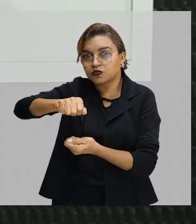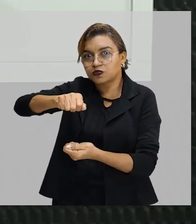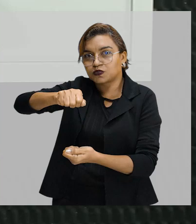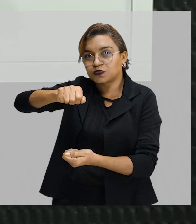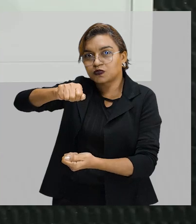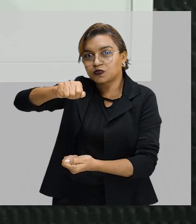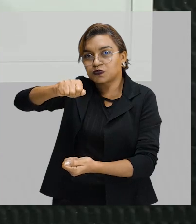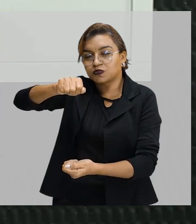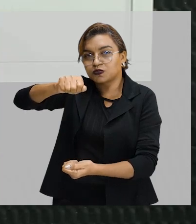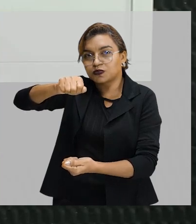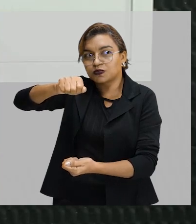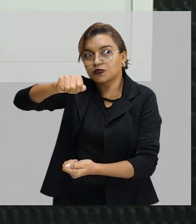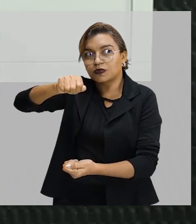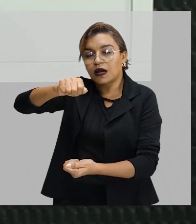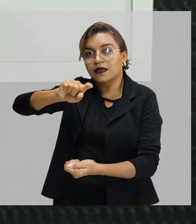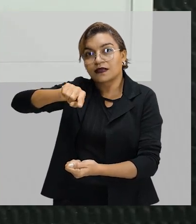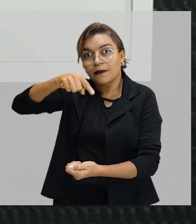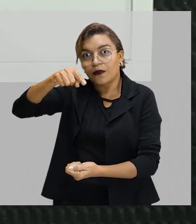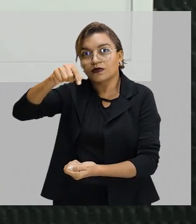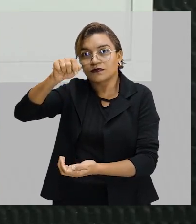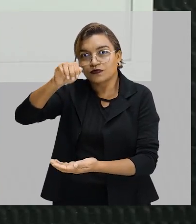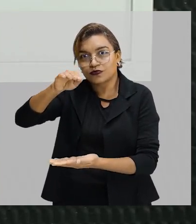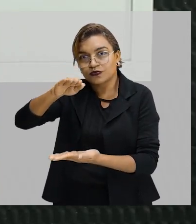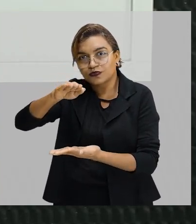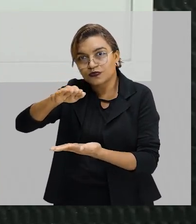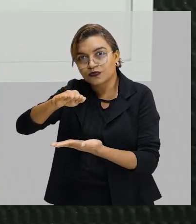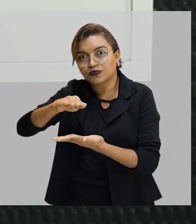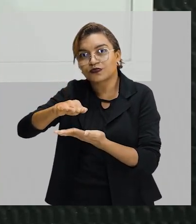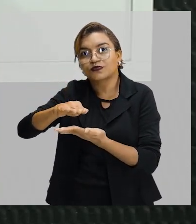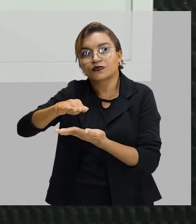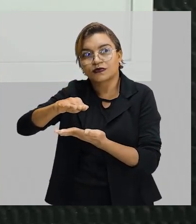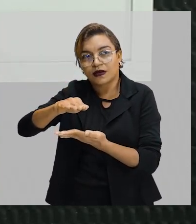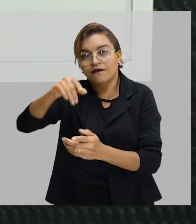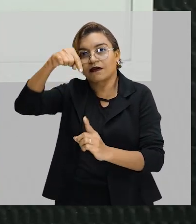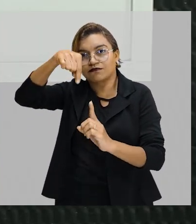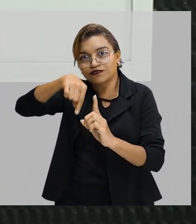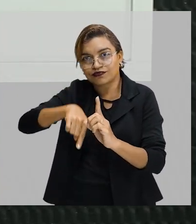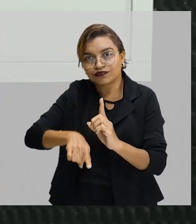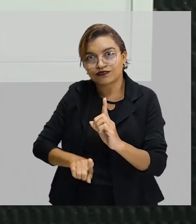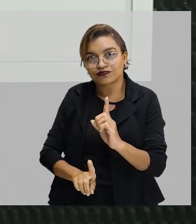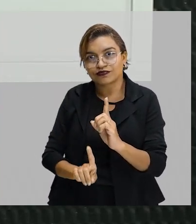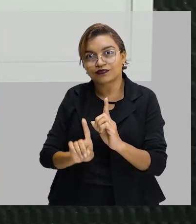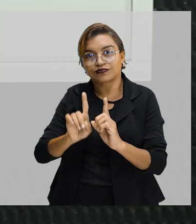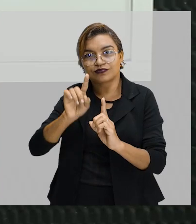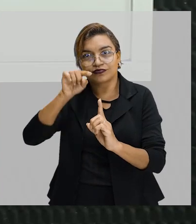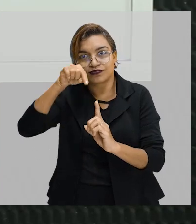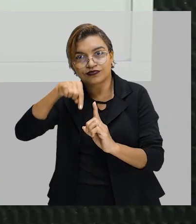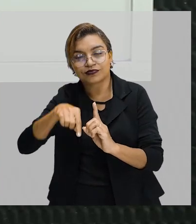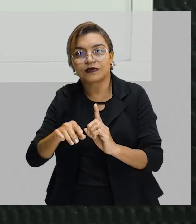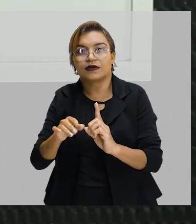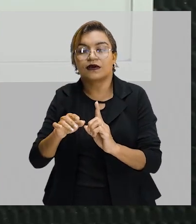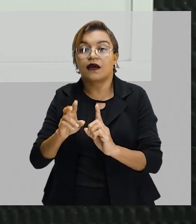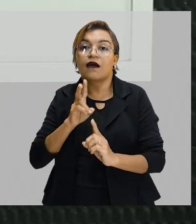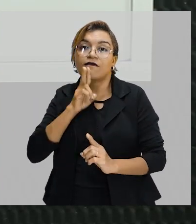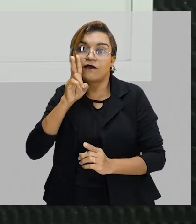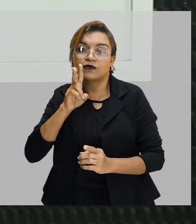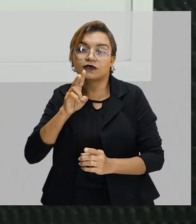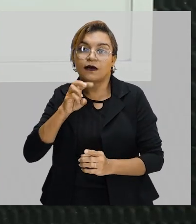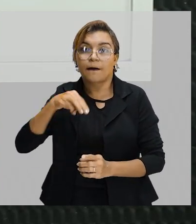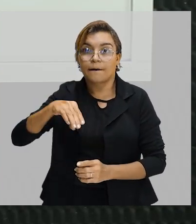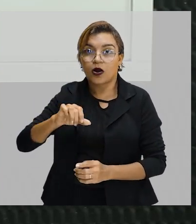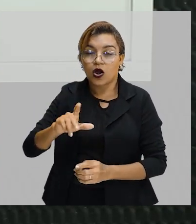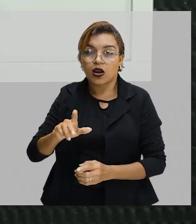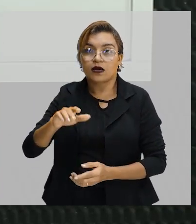maior, né? E depois ela vai diminuindo. Então eles ficam nessa correlação, tá ok? A força de restituição da mola, ora ela